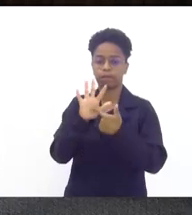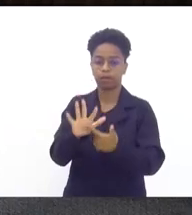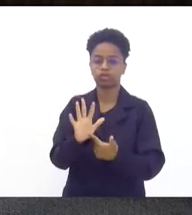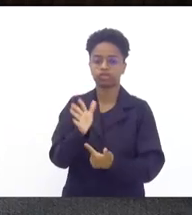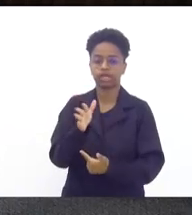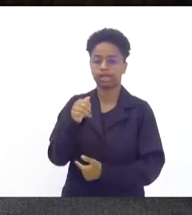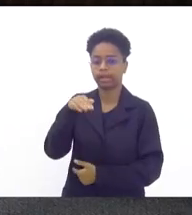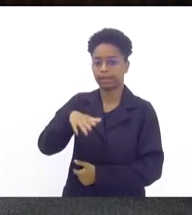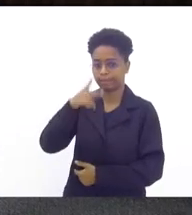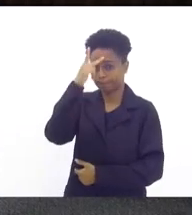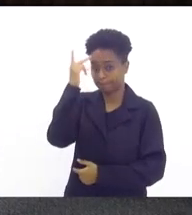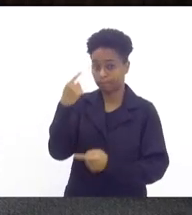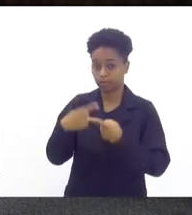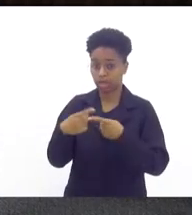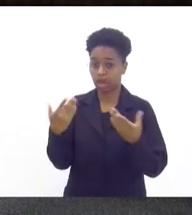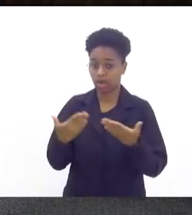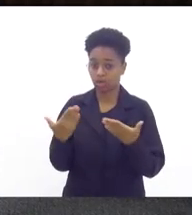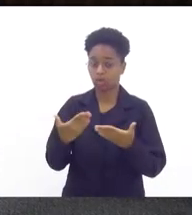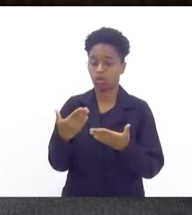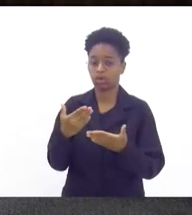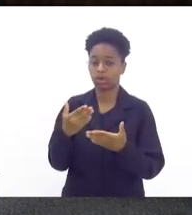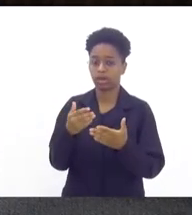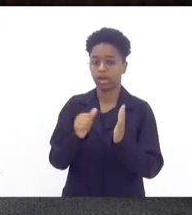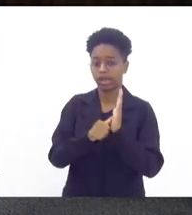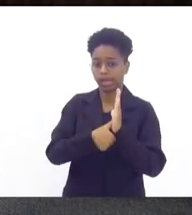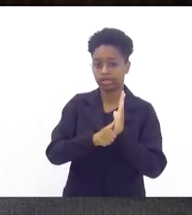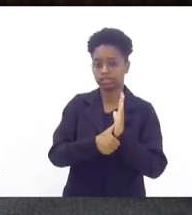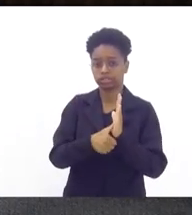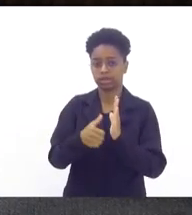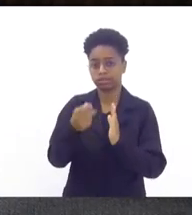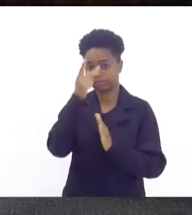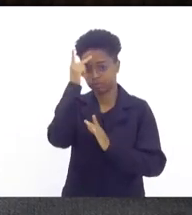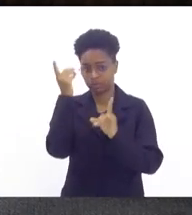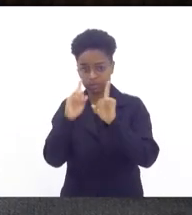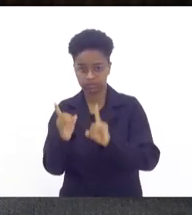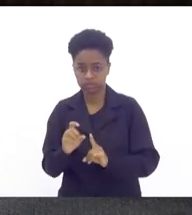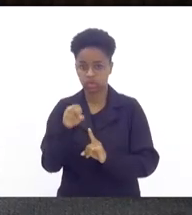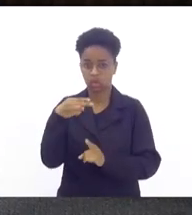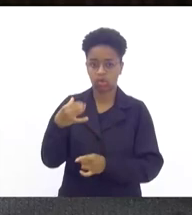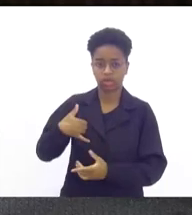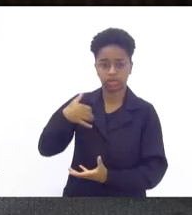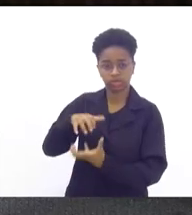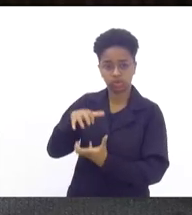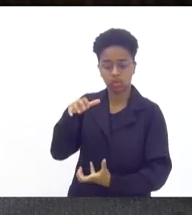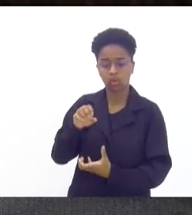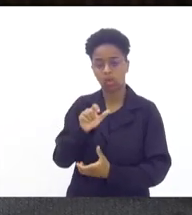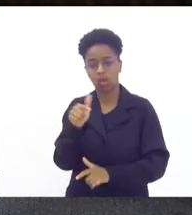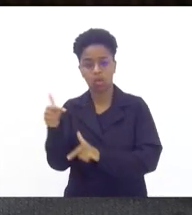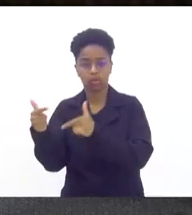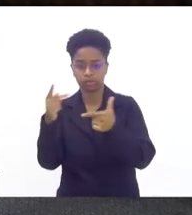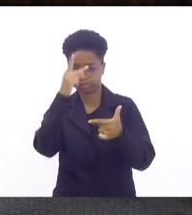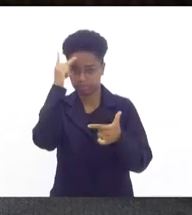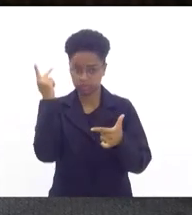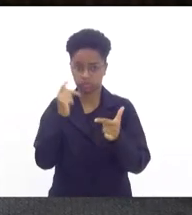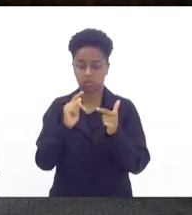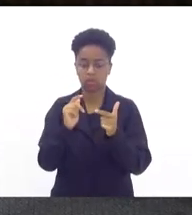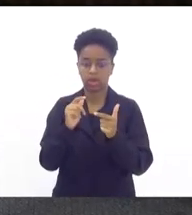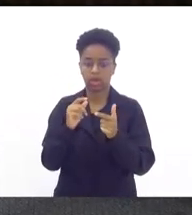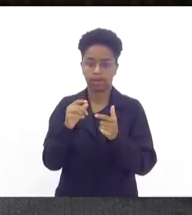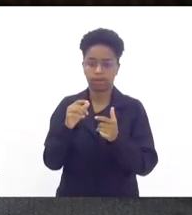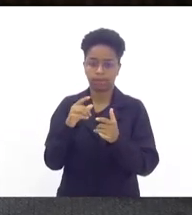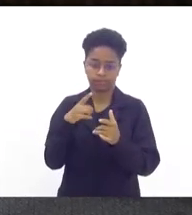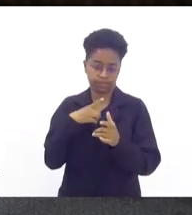atualmente ele já do pcd o do Idoso ou das pessoas com deficiência visual já tem uma um